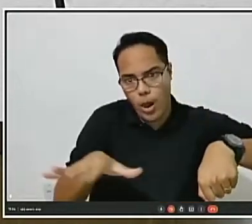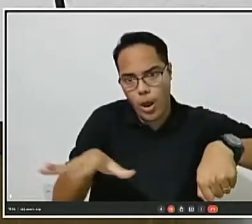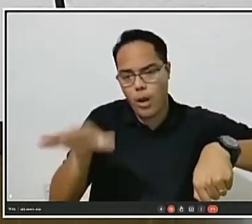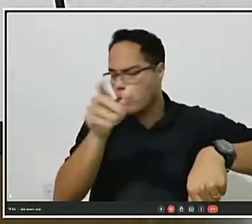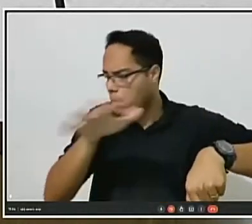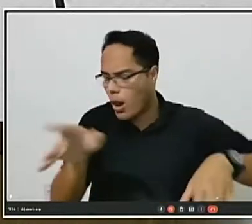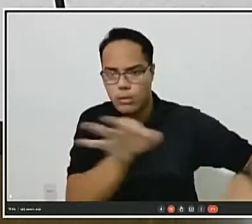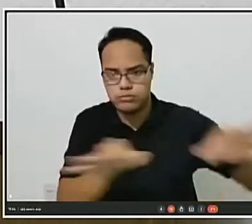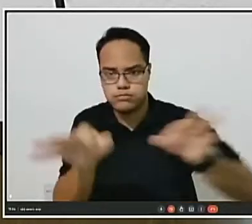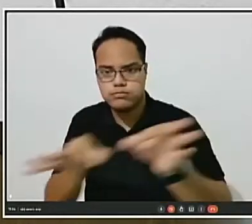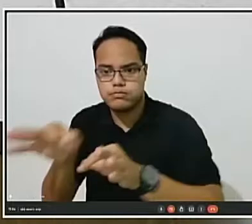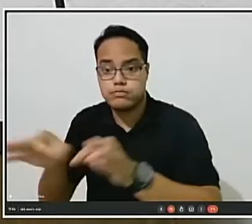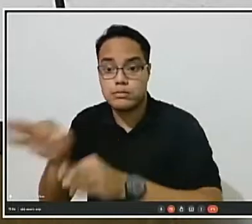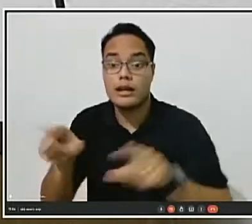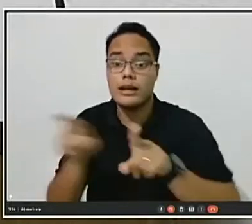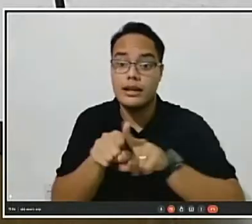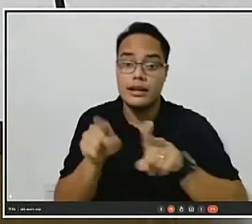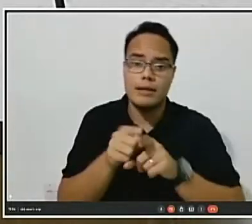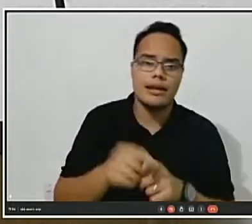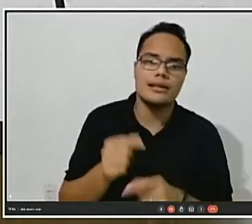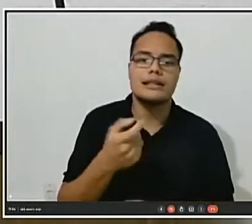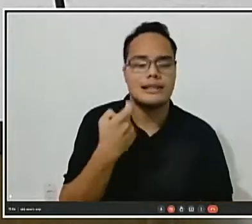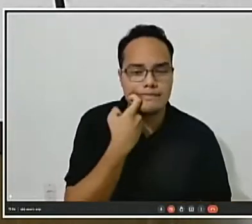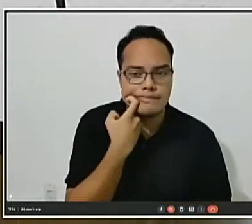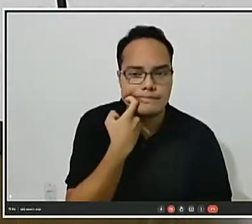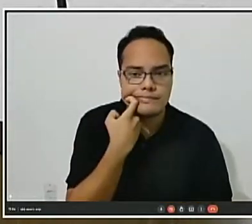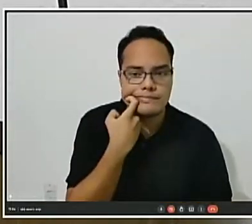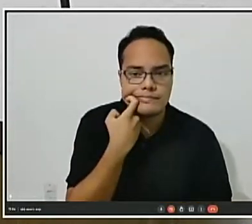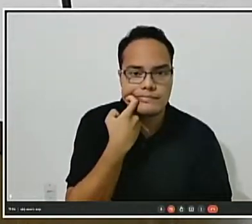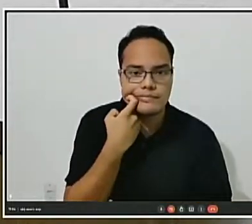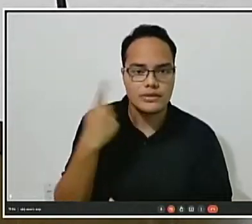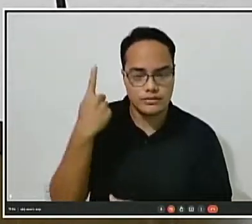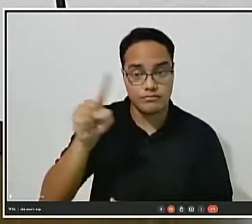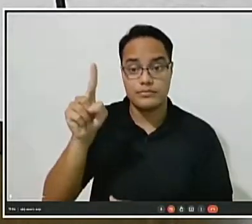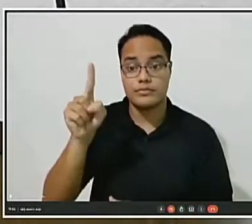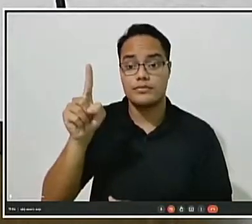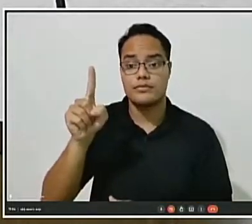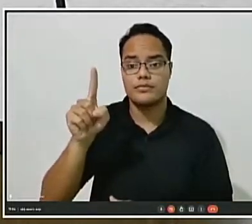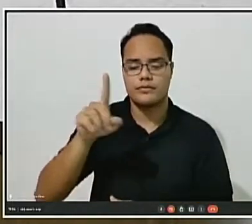18/3, durante a noite, uma moradora me ligou lá